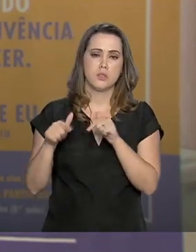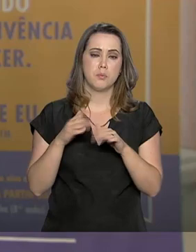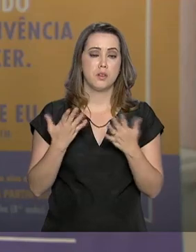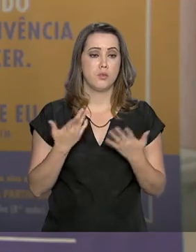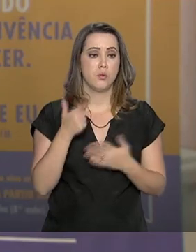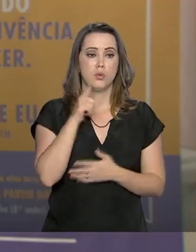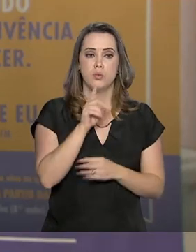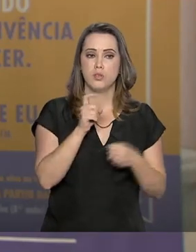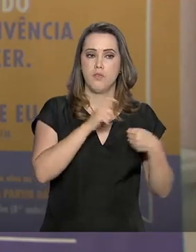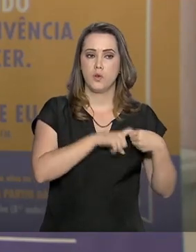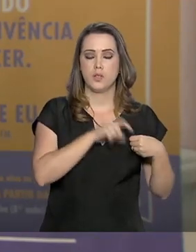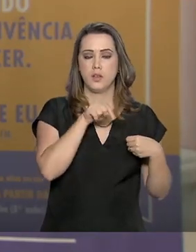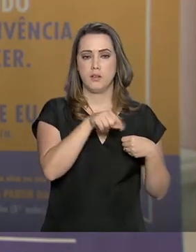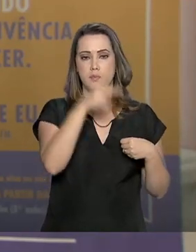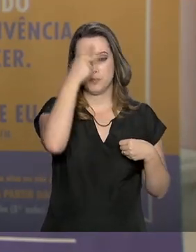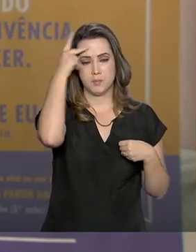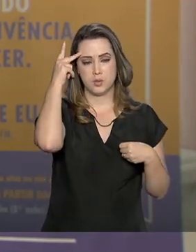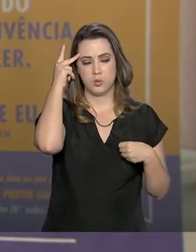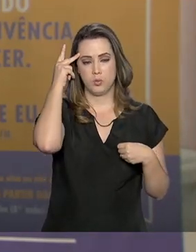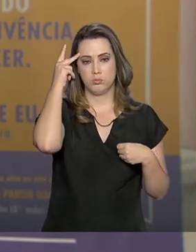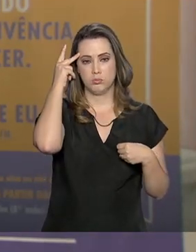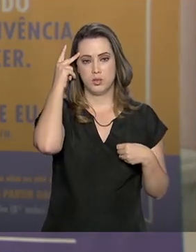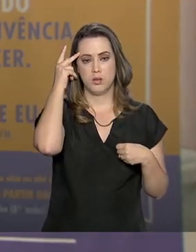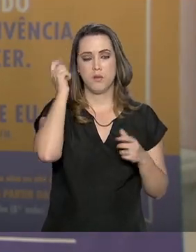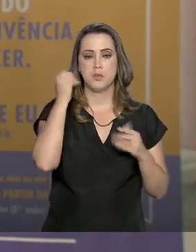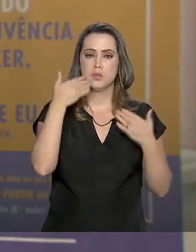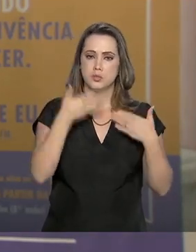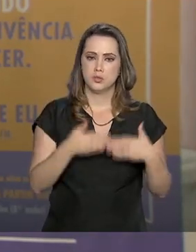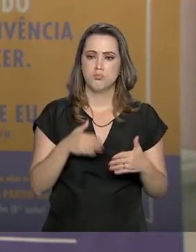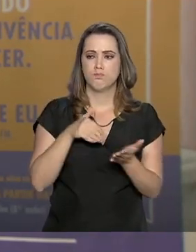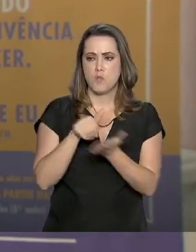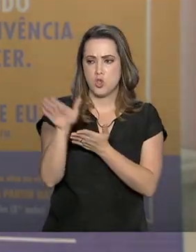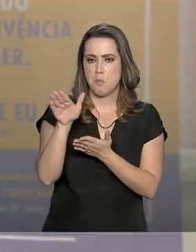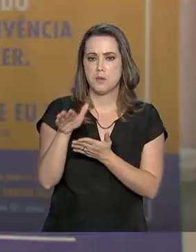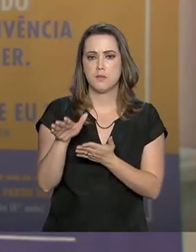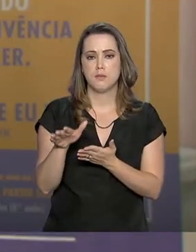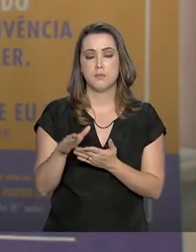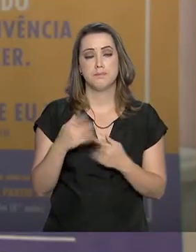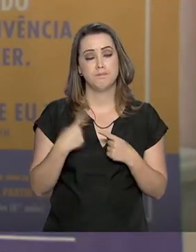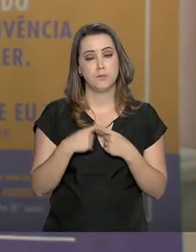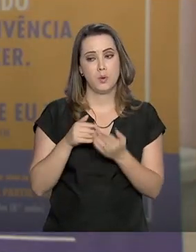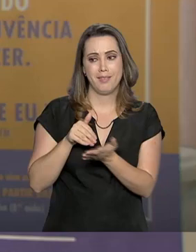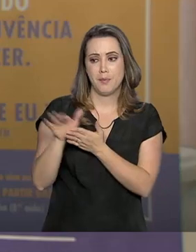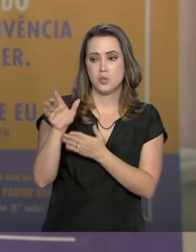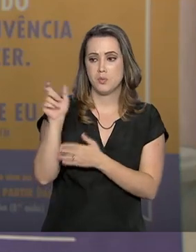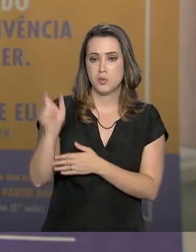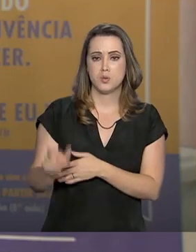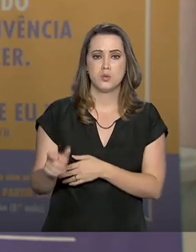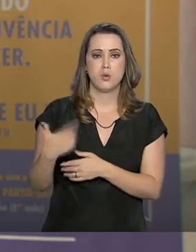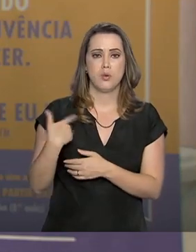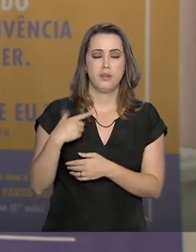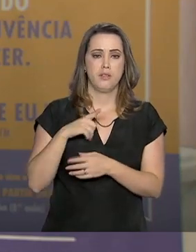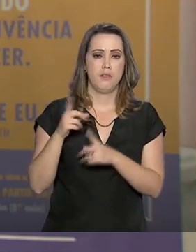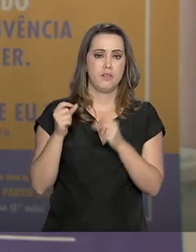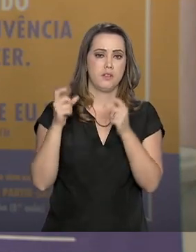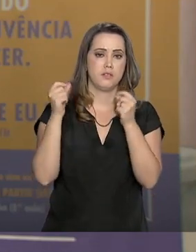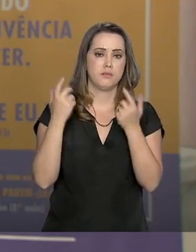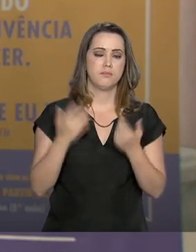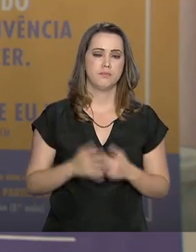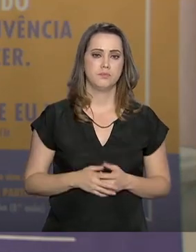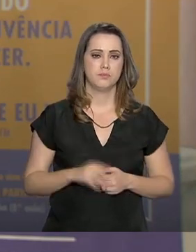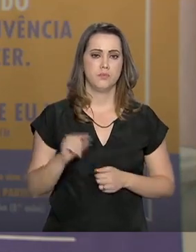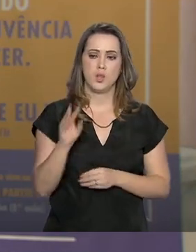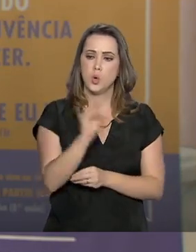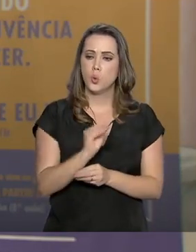ou quando tentam retornar ao trabalho, podem enfrentar uma demissão, por exemplo. Por que demitir um paciente porque ele recebeu um diagnóstico de câncer?